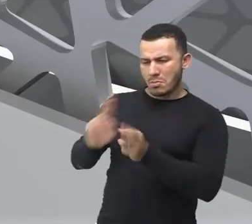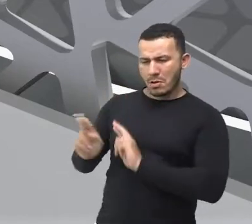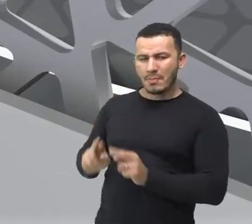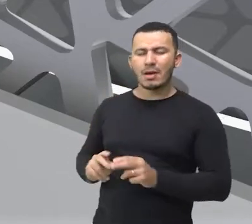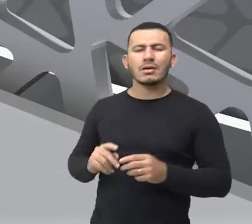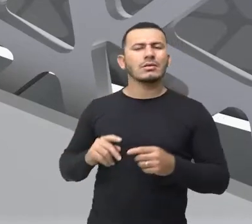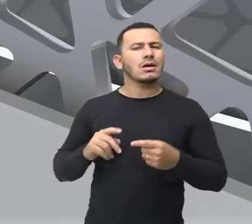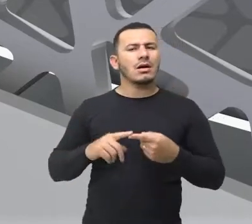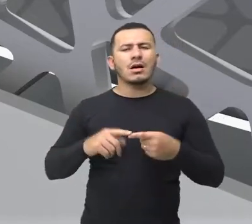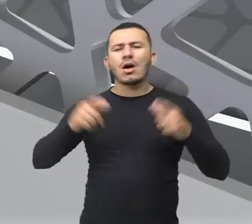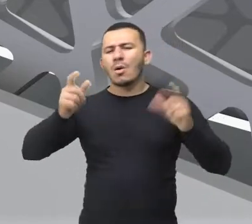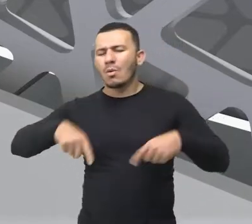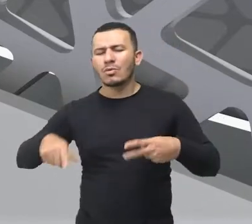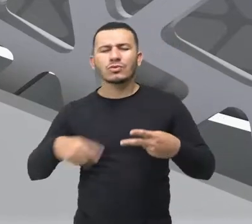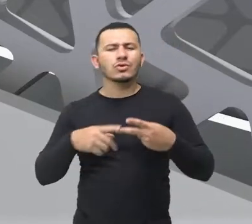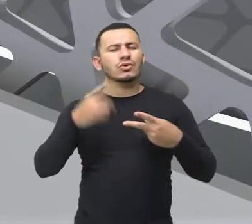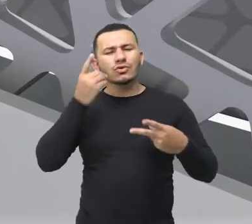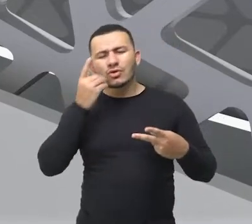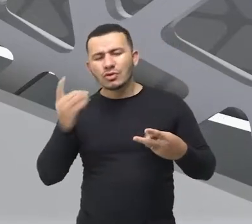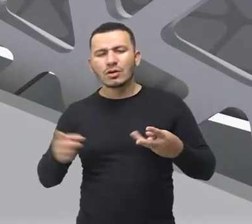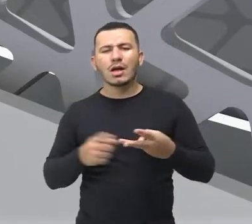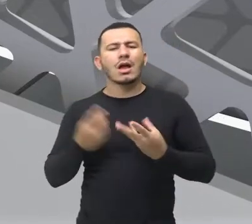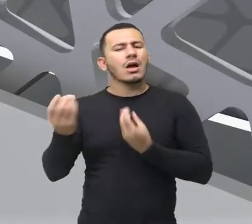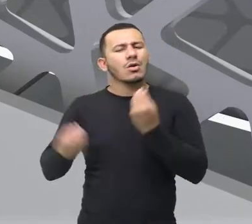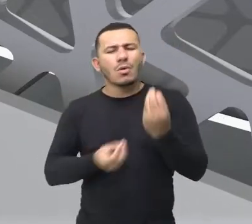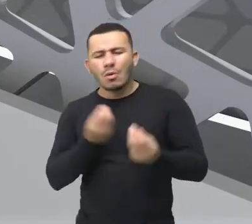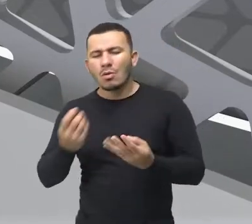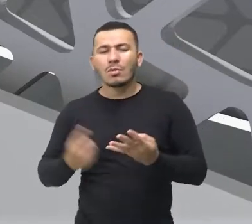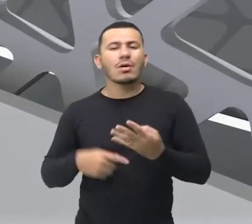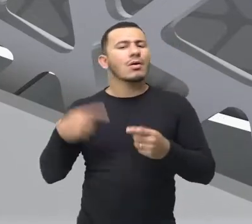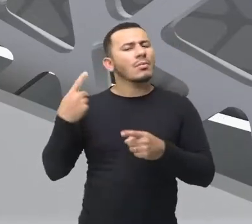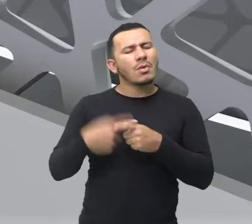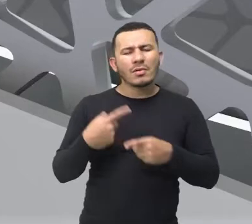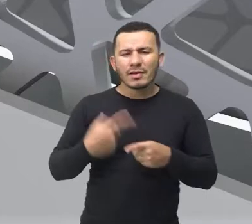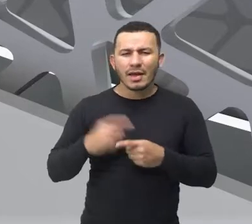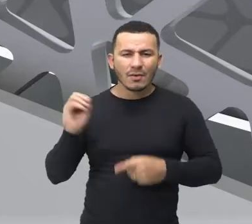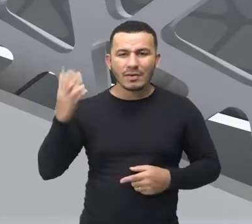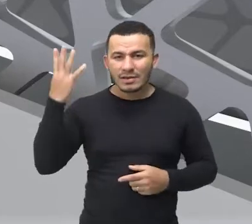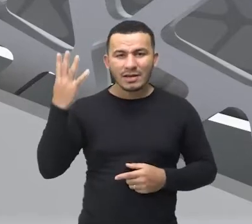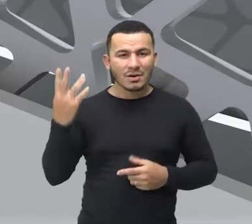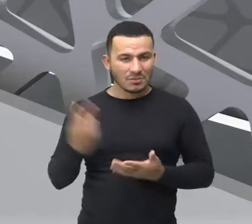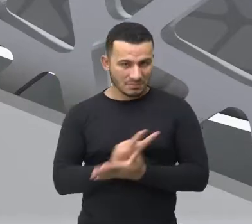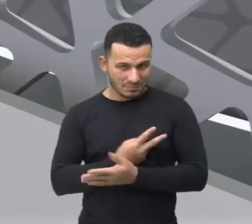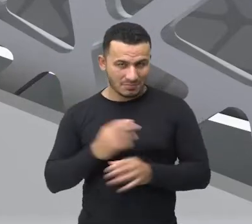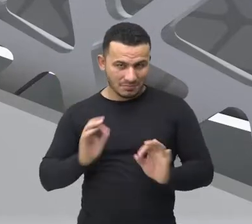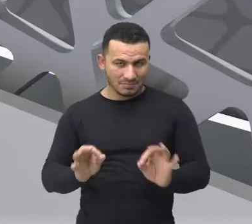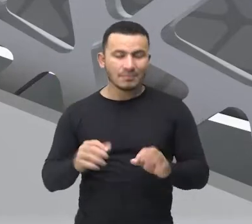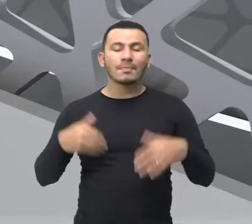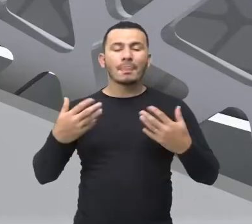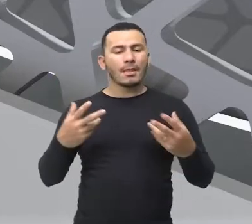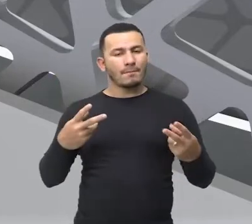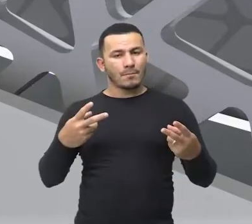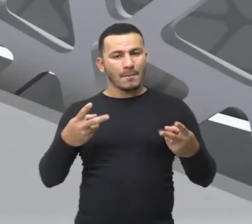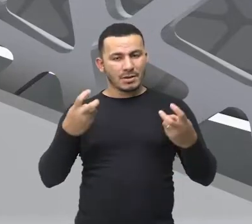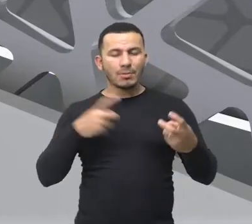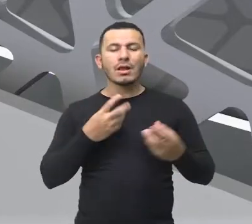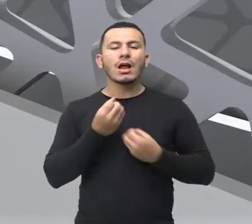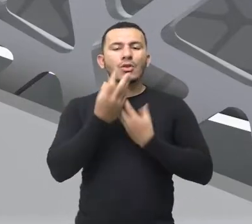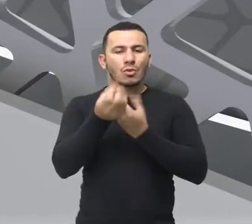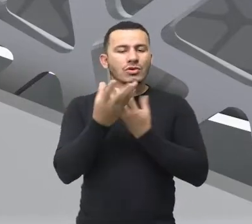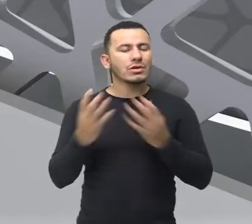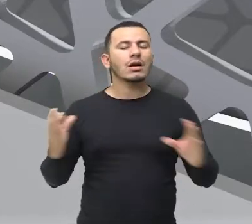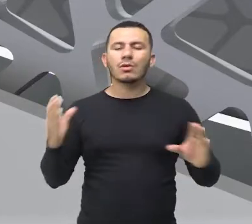aconteceu, quando, onde o fato ocorreu, como e o porquê, certo? Então, percebo que eu tenho uma notícia que